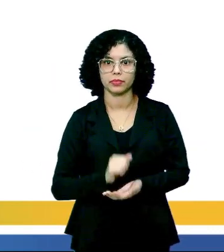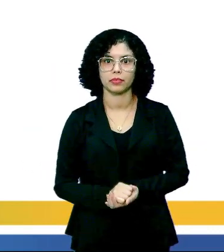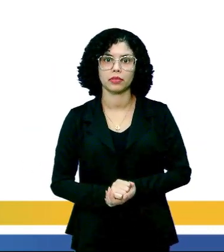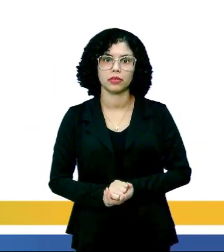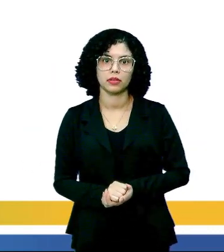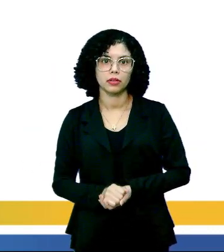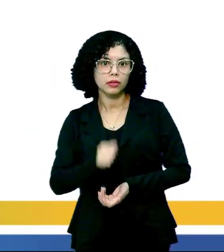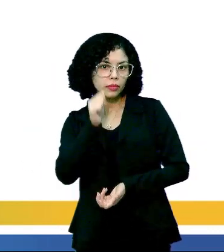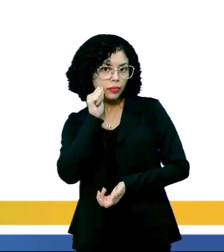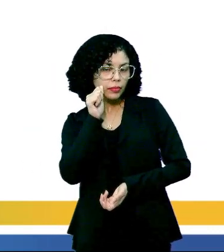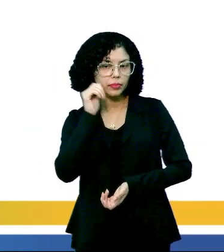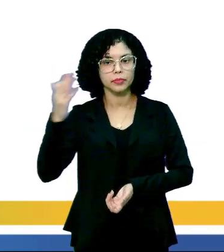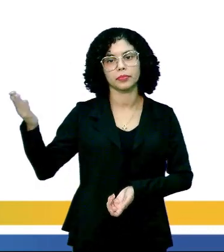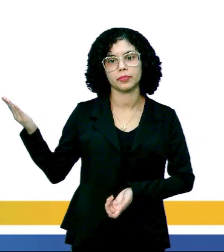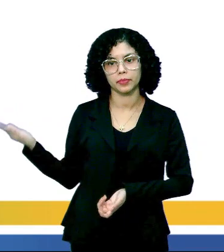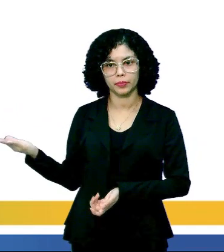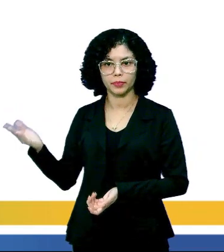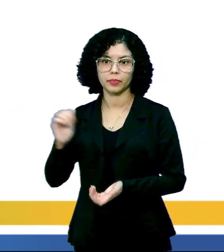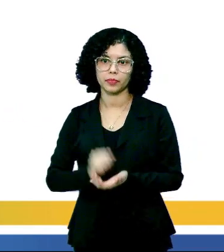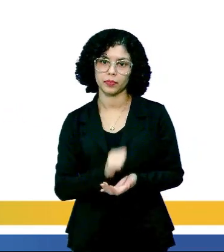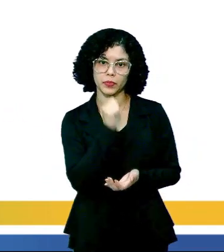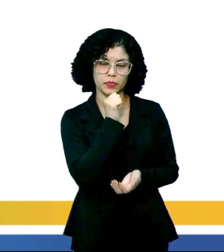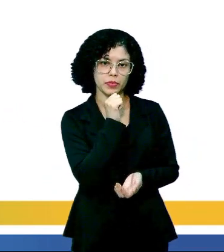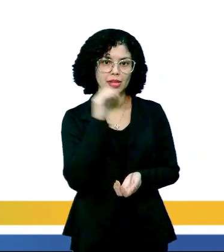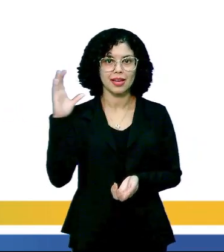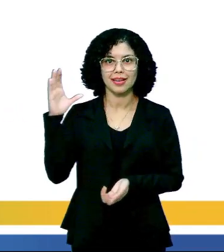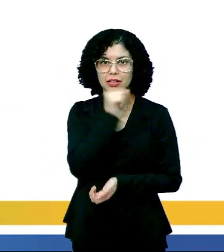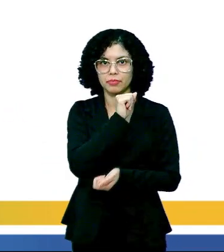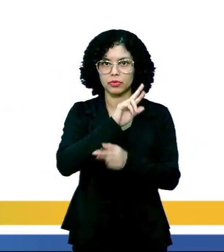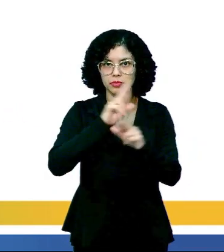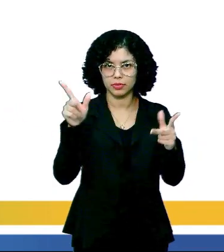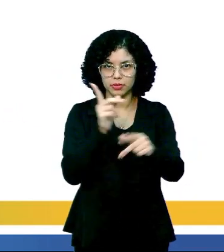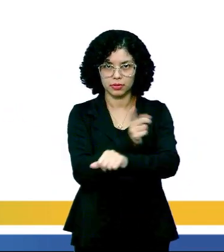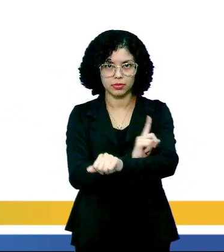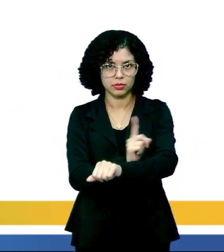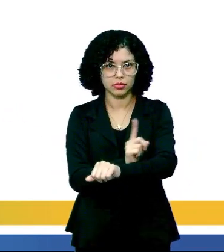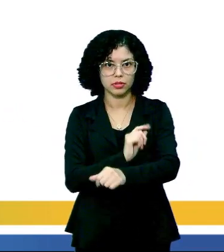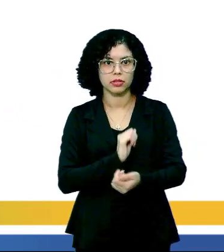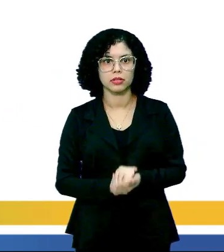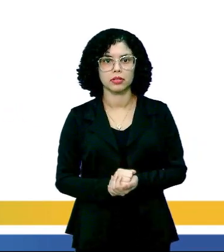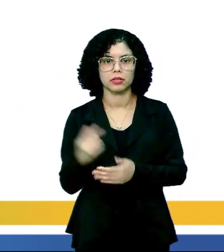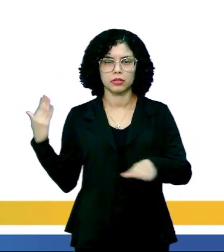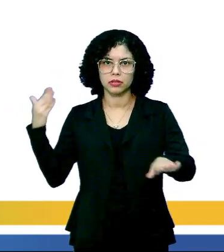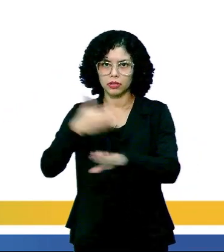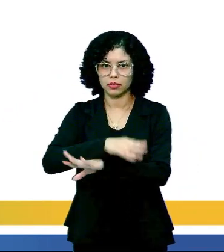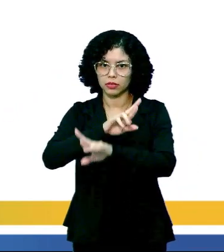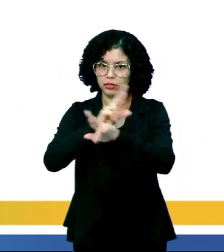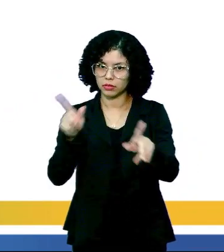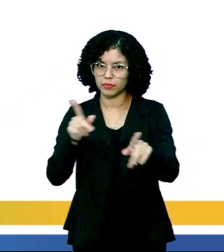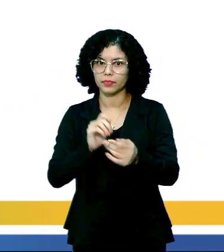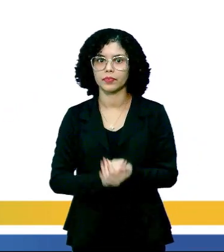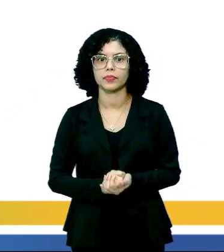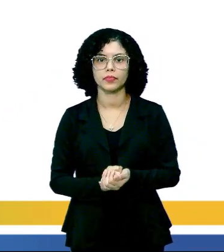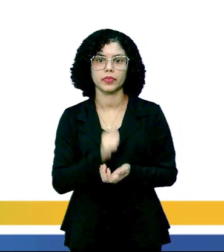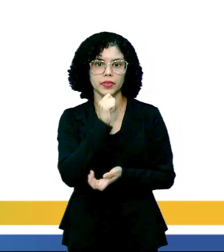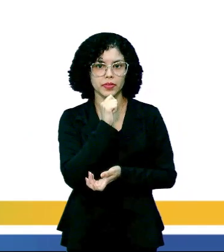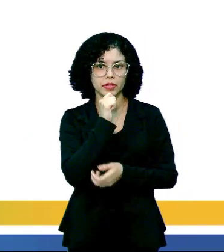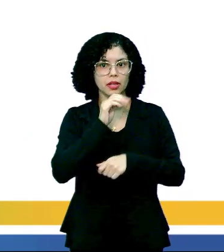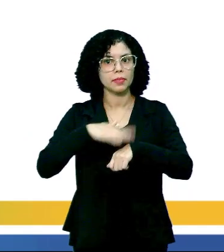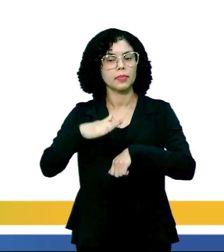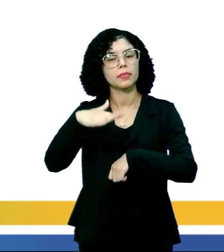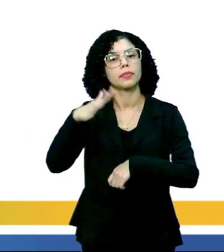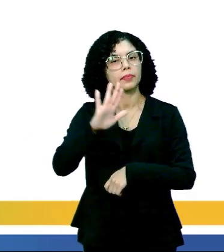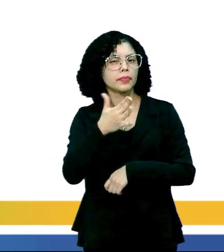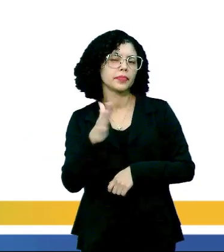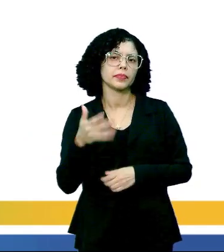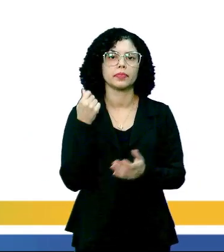emissões. Né? Essas emissões elas percorrem velocidades diferentes e elas têm um poder de penetração diferente. E aí é o que mais ou menos